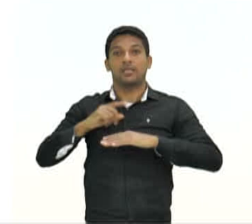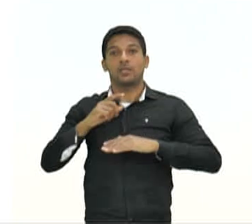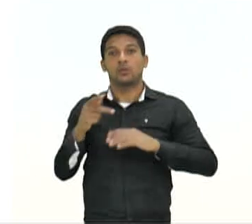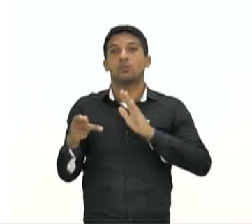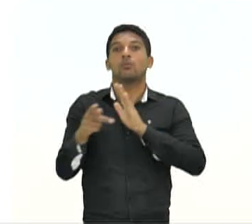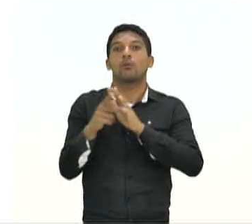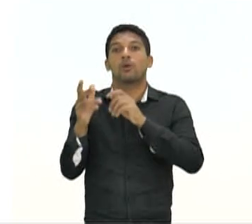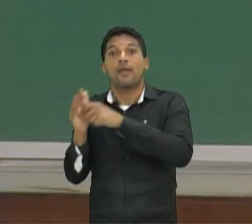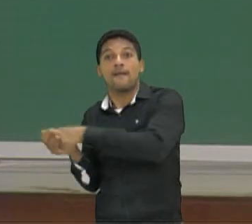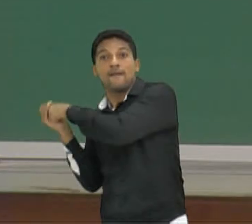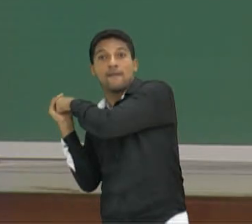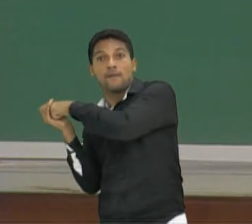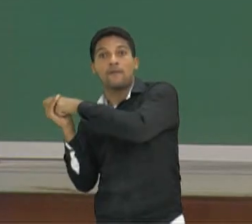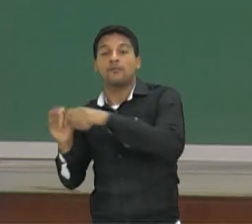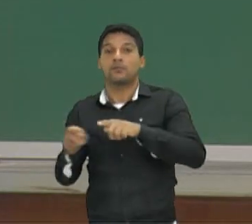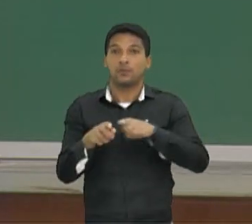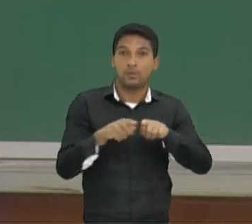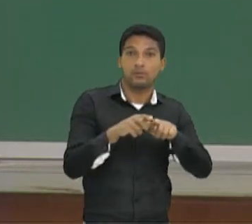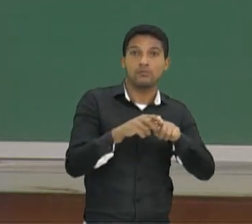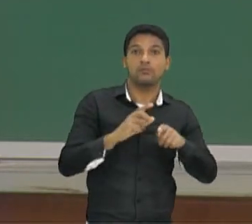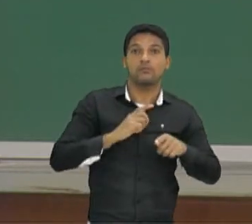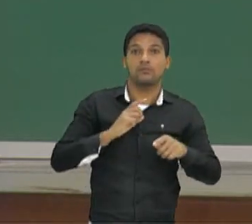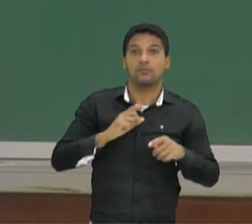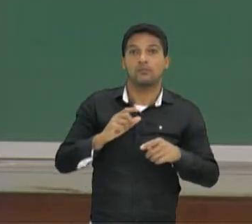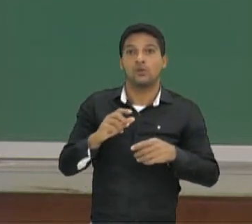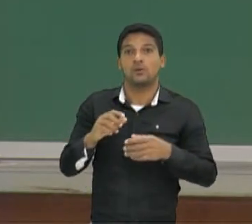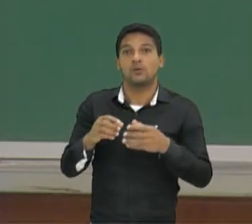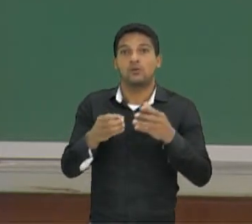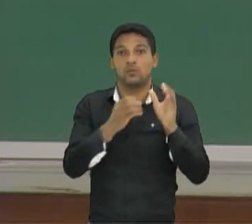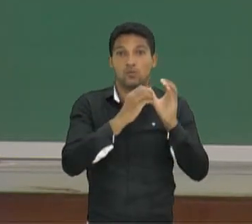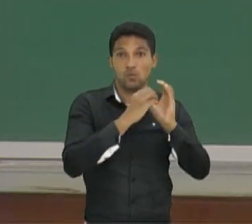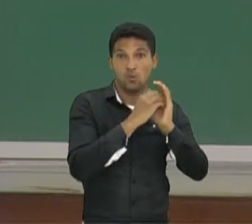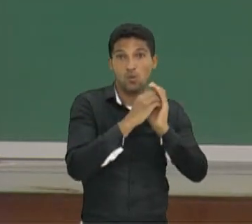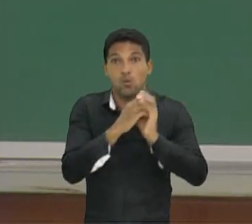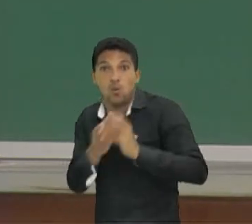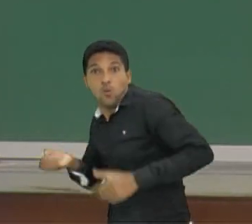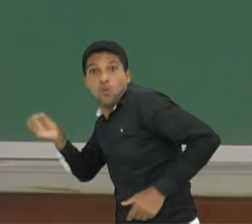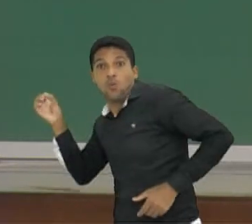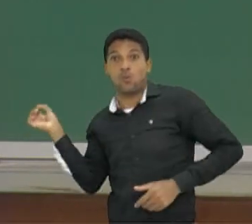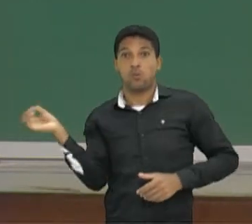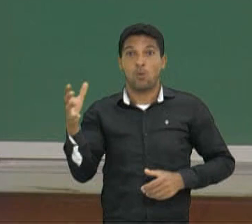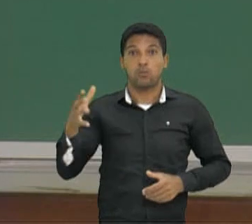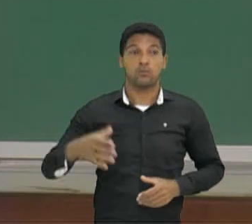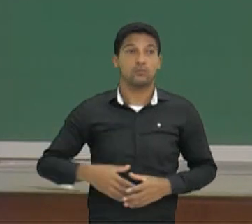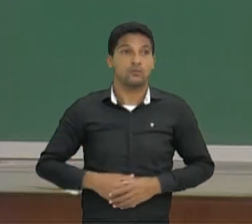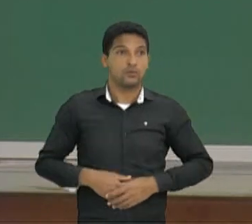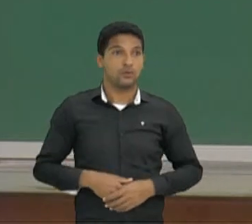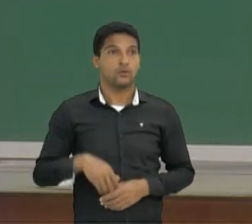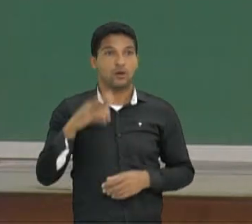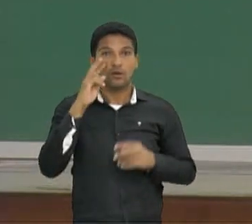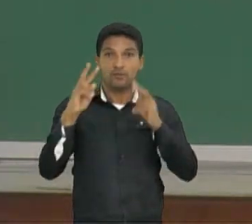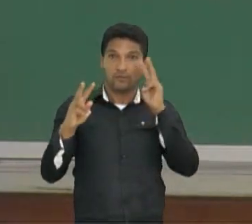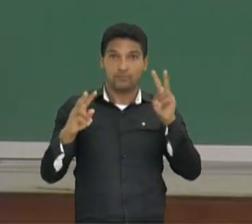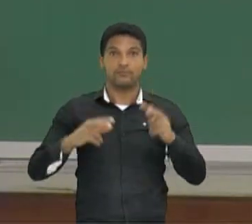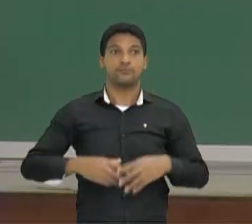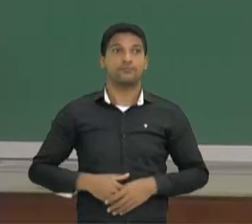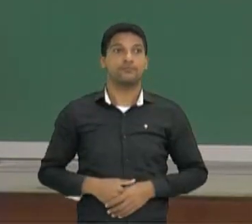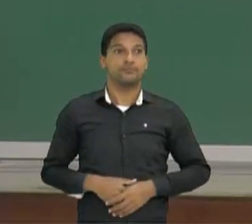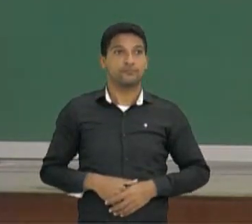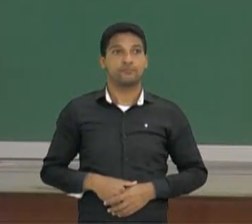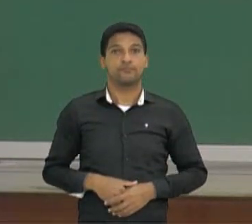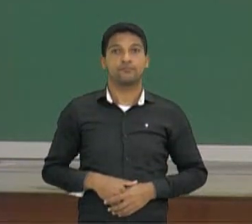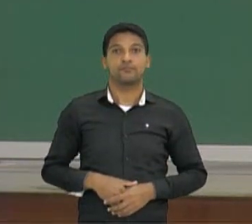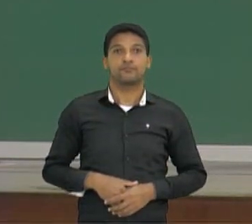primeira, segunda, terceira bases, os interbases e os jogadores do outfield que ficam fora da parte do infield. Fica